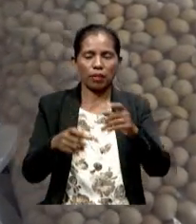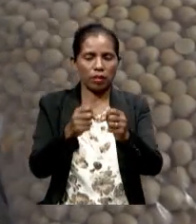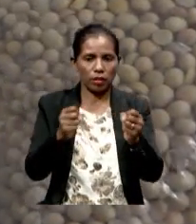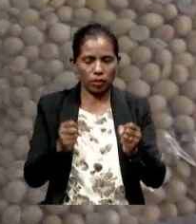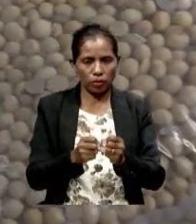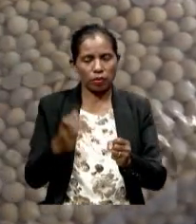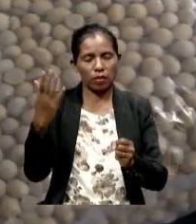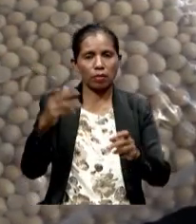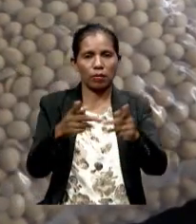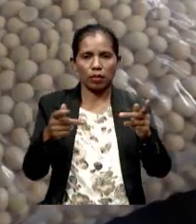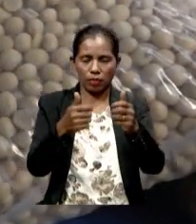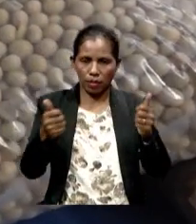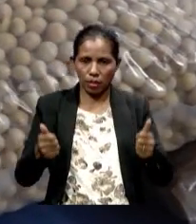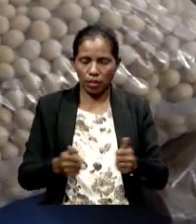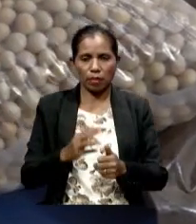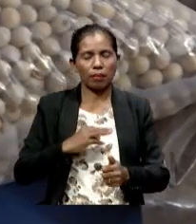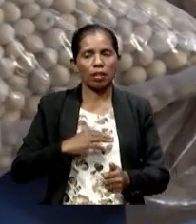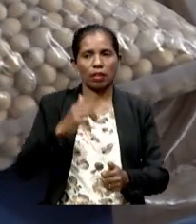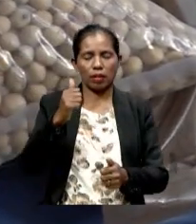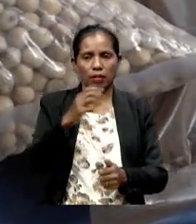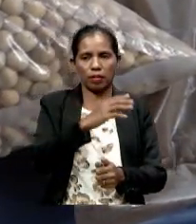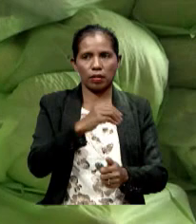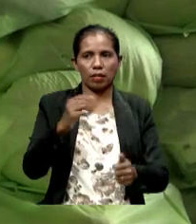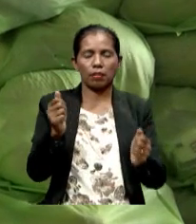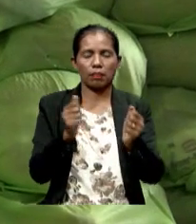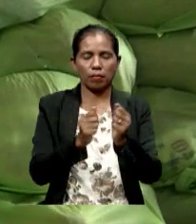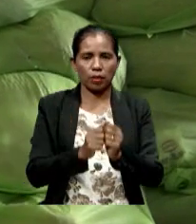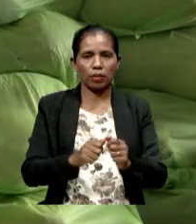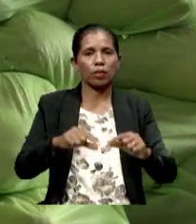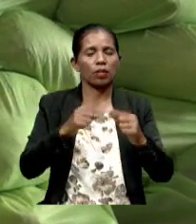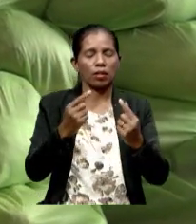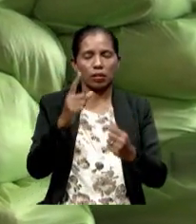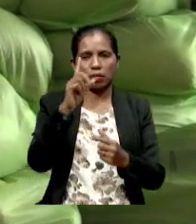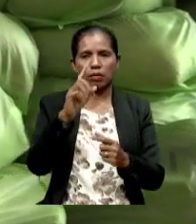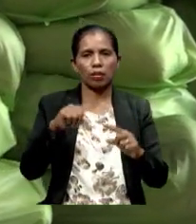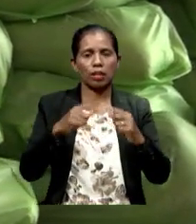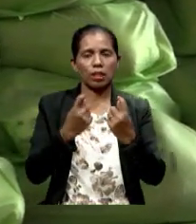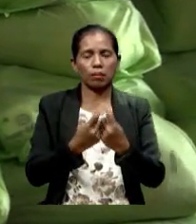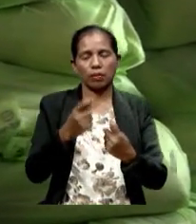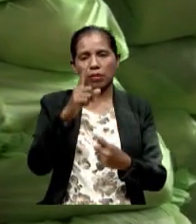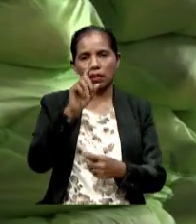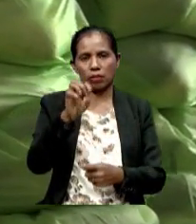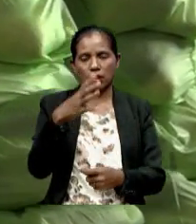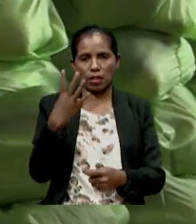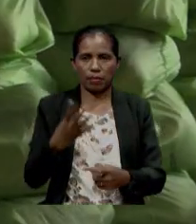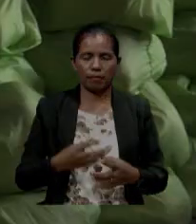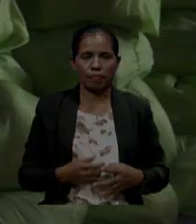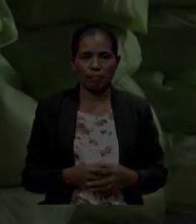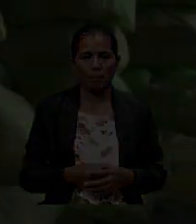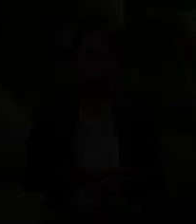Ritabu, posto administrativo Maliana e a item Sanulu Racing Hat. Felicitas Borges, Zaime dos Santos, GMN.